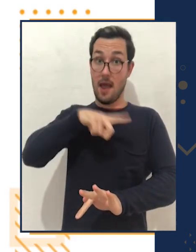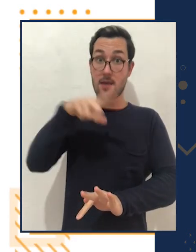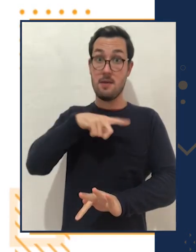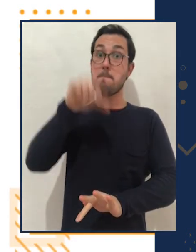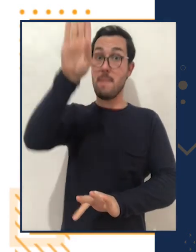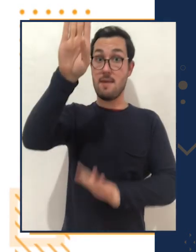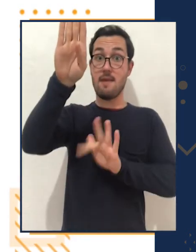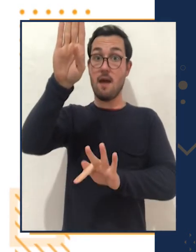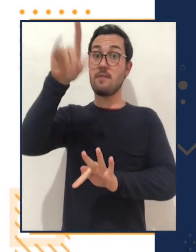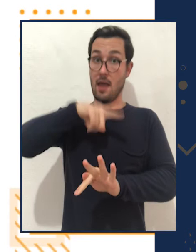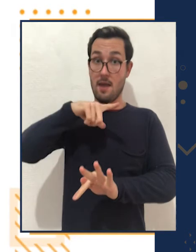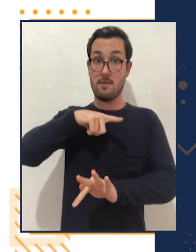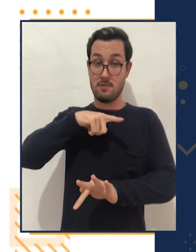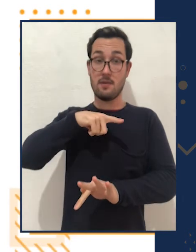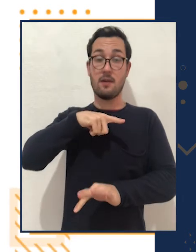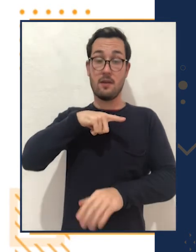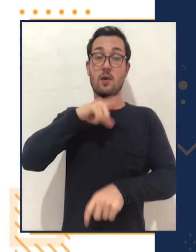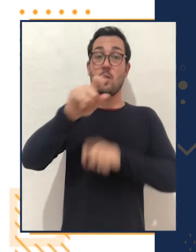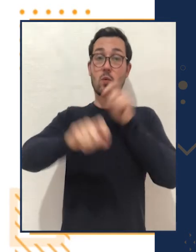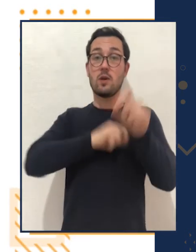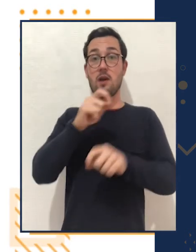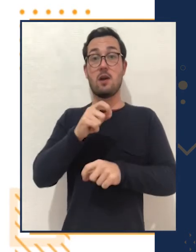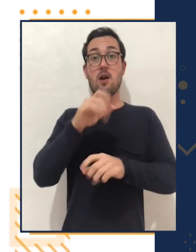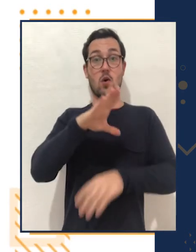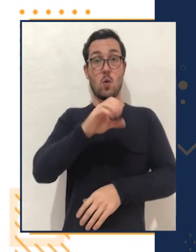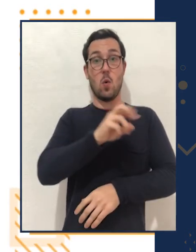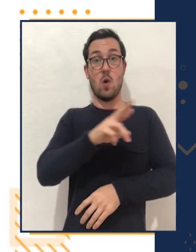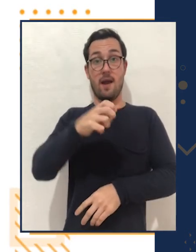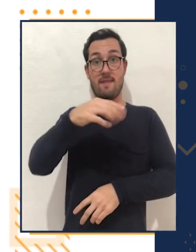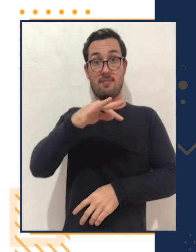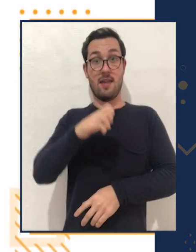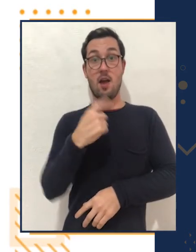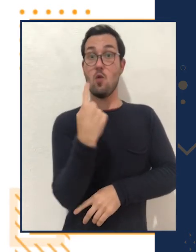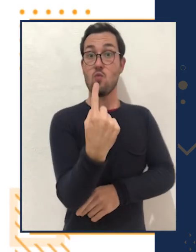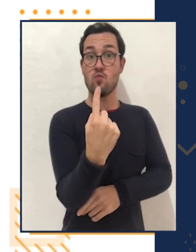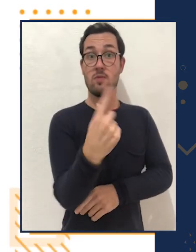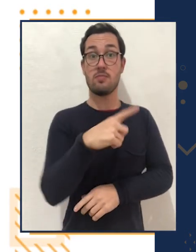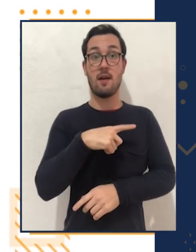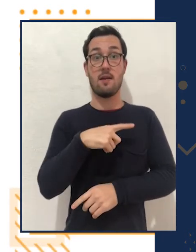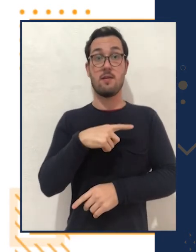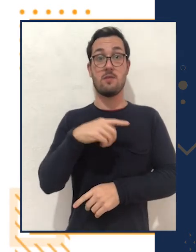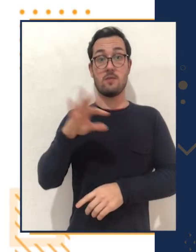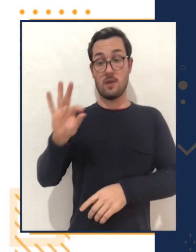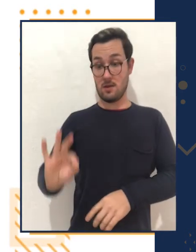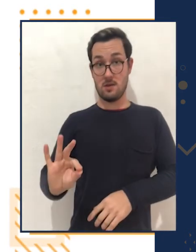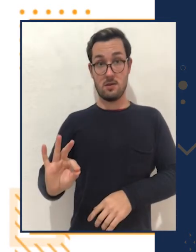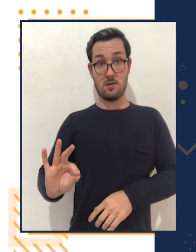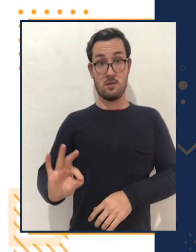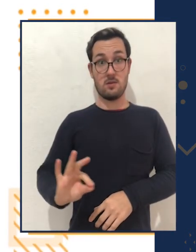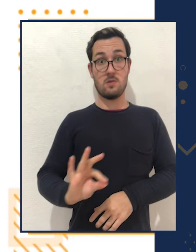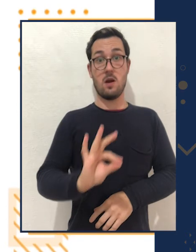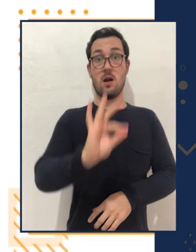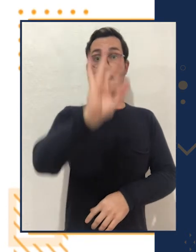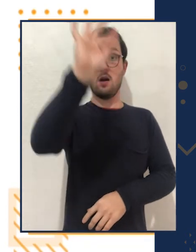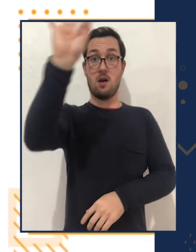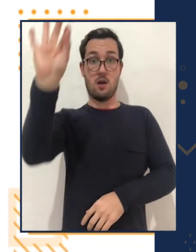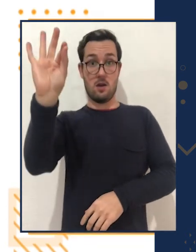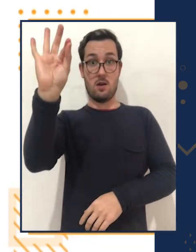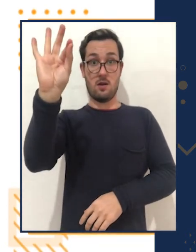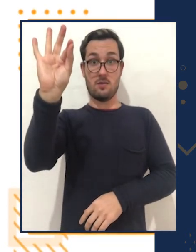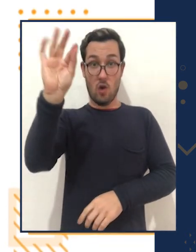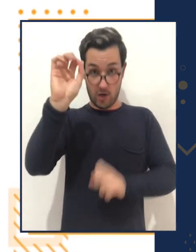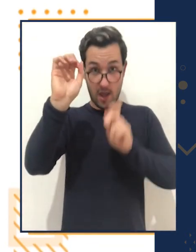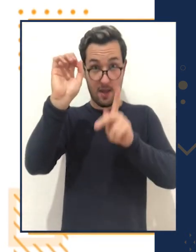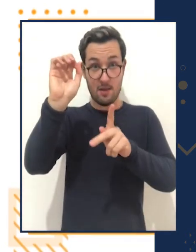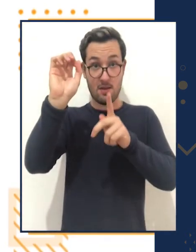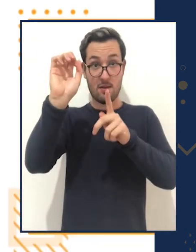ao somatório das correntes que saem do nó, certo? Então, ou a gente pode dizer que